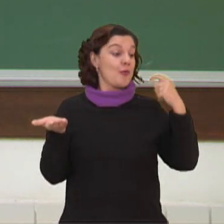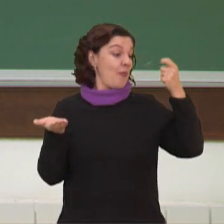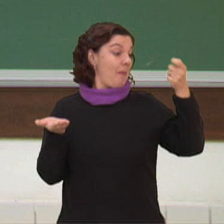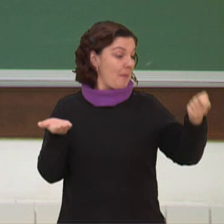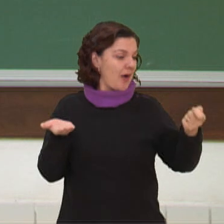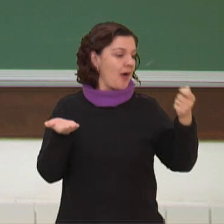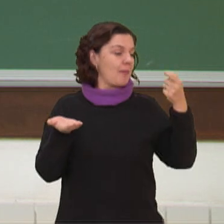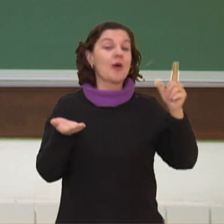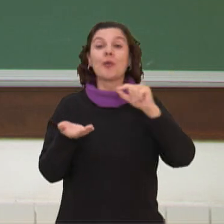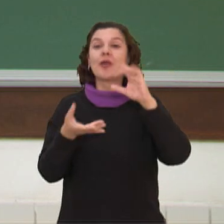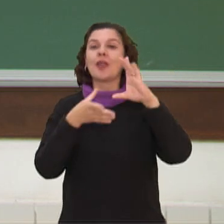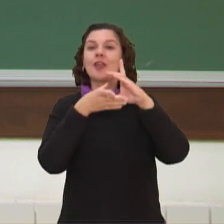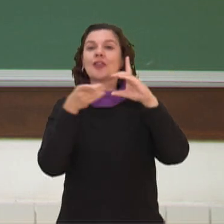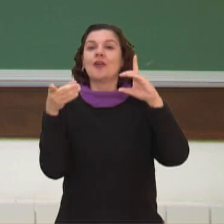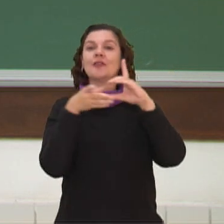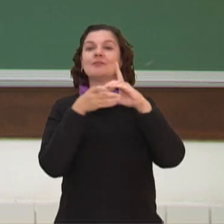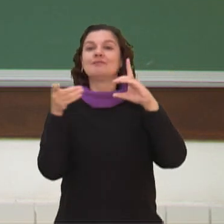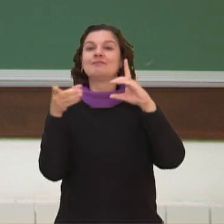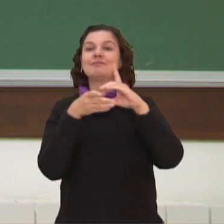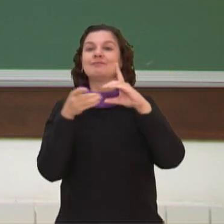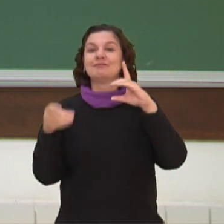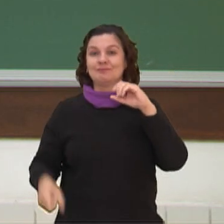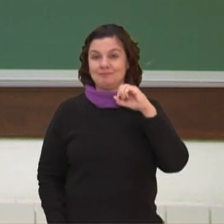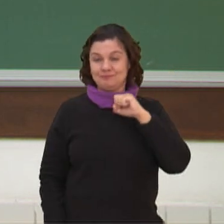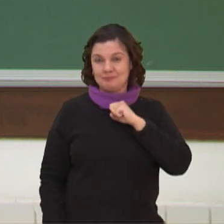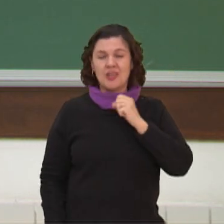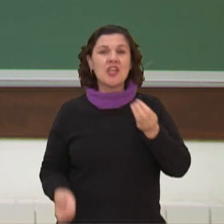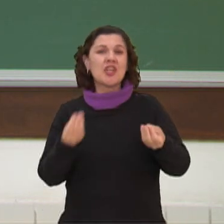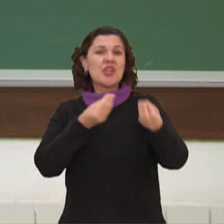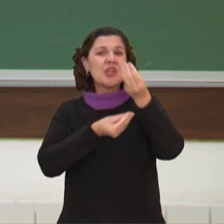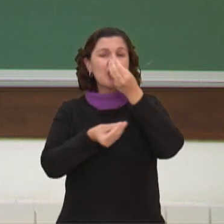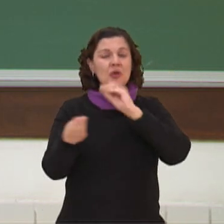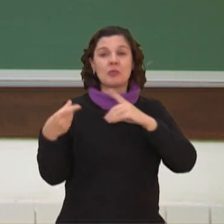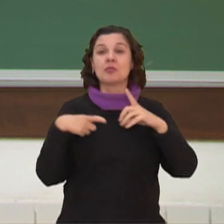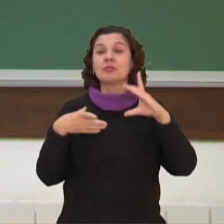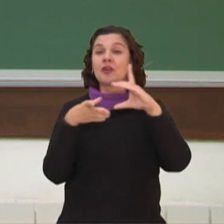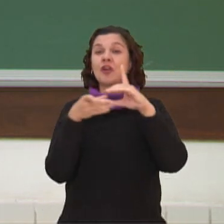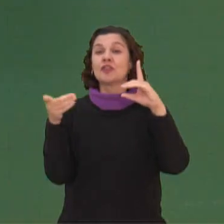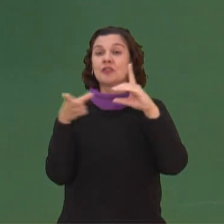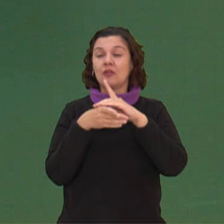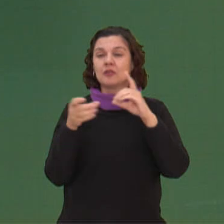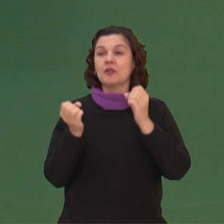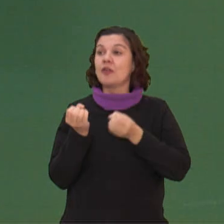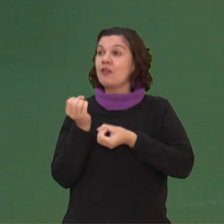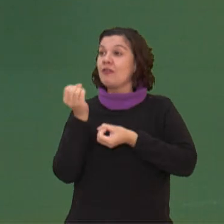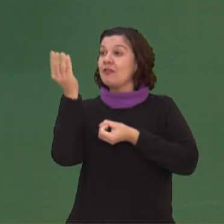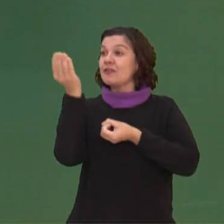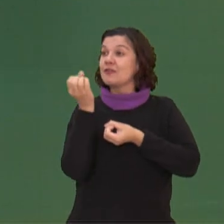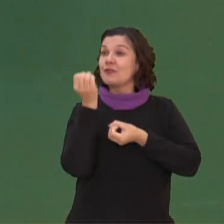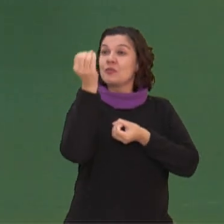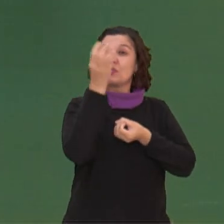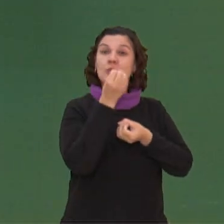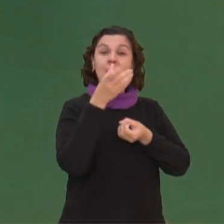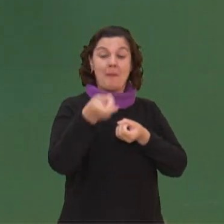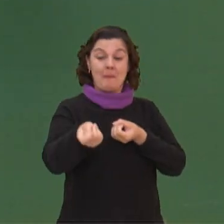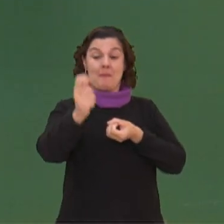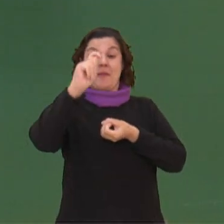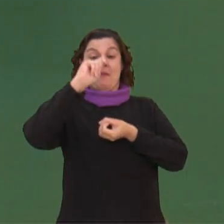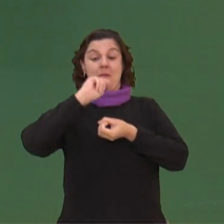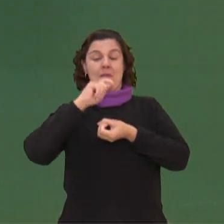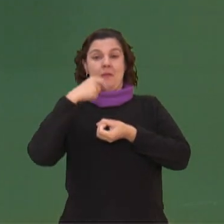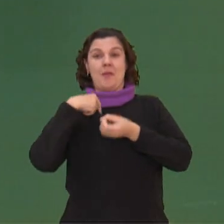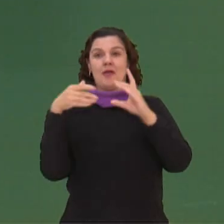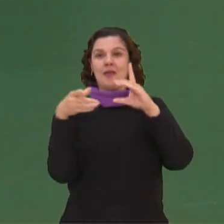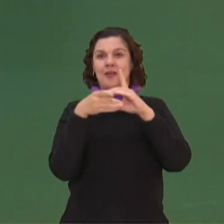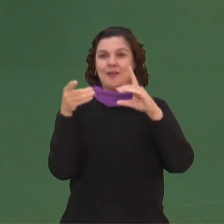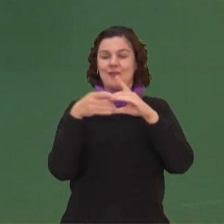em dólares. E como é que eu tenho dólar? Eu tenho que exportar outras coisas para que eles me paguem em